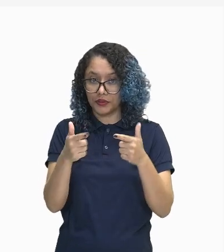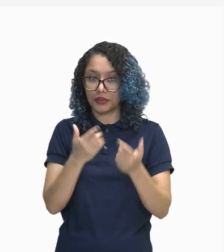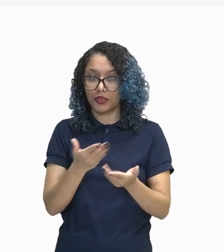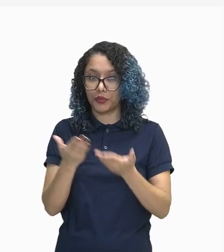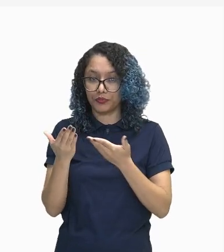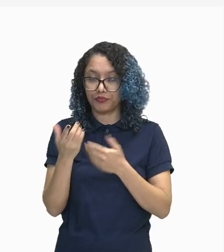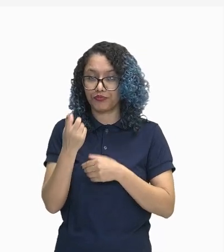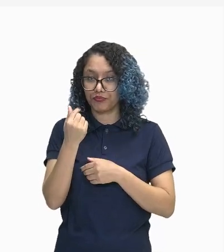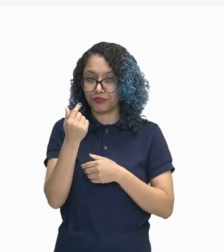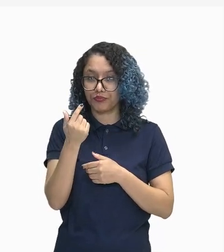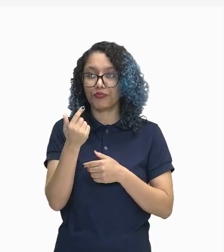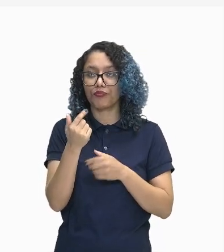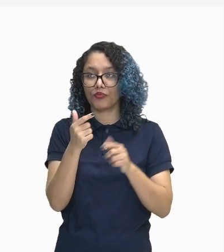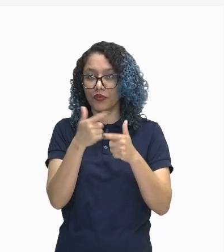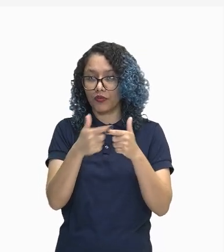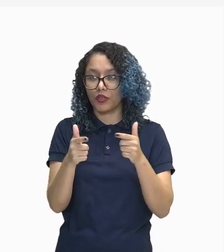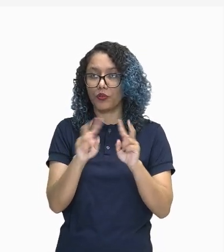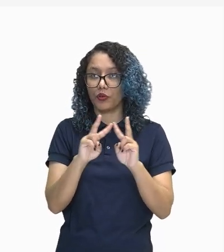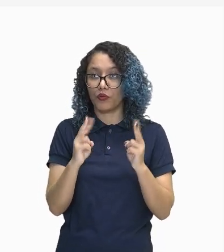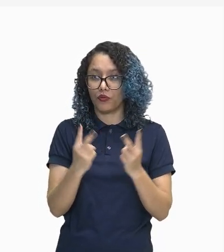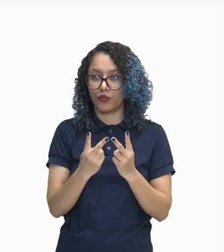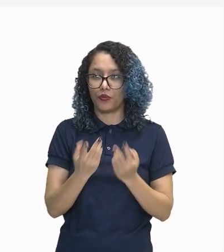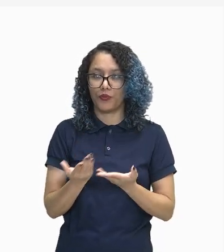e o volume.